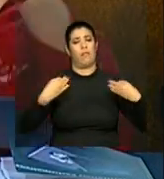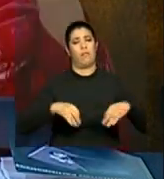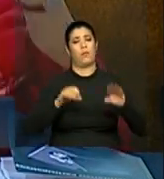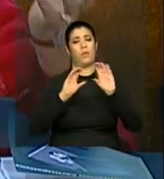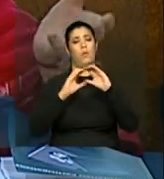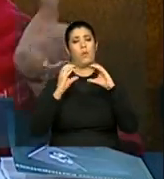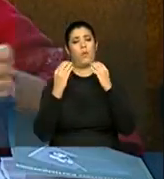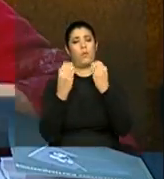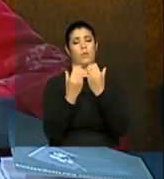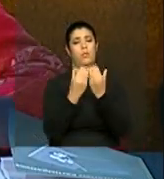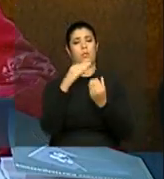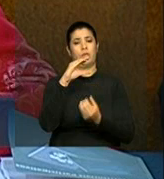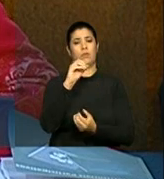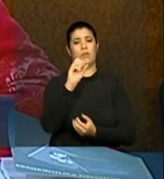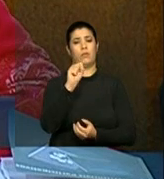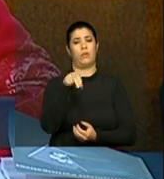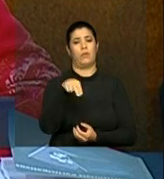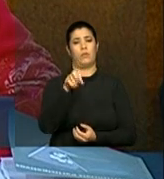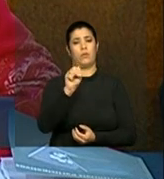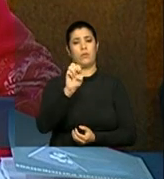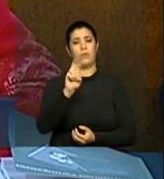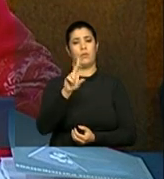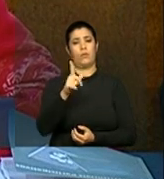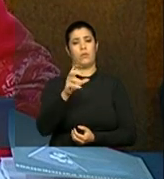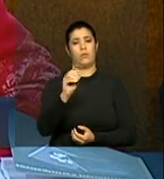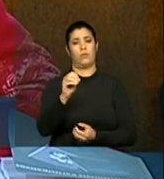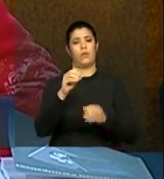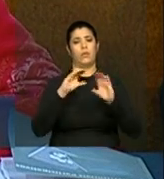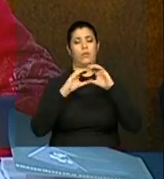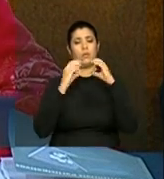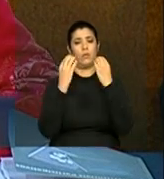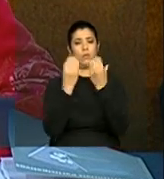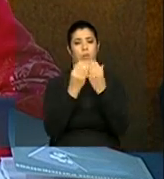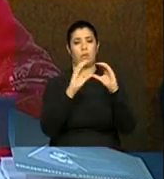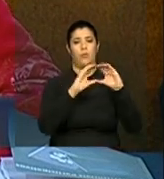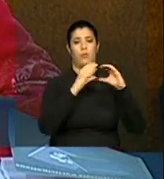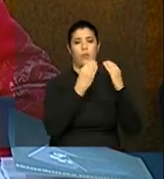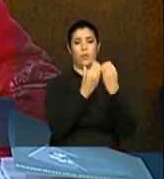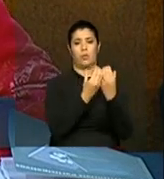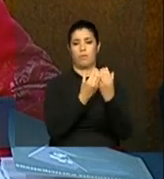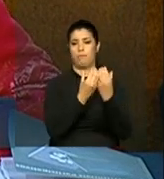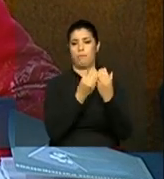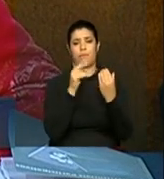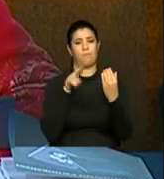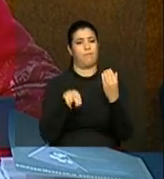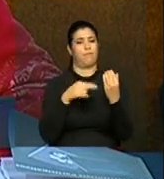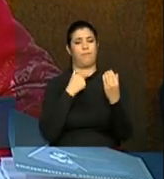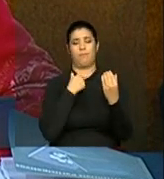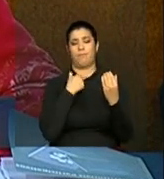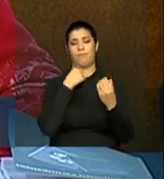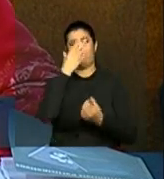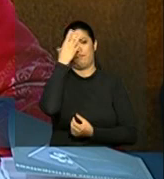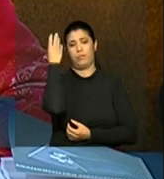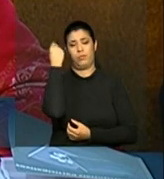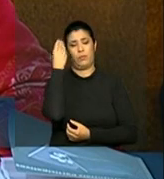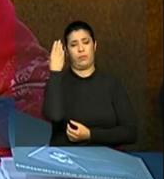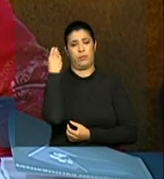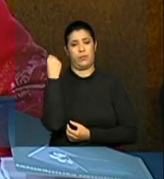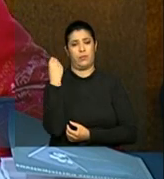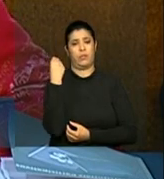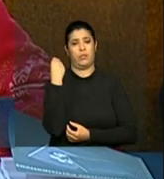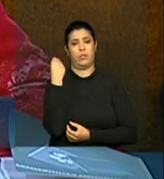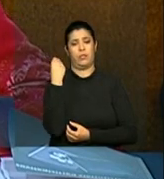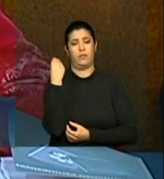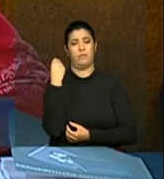conselhos hoje não deixarão passar eh